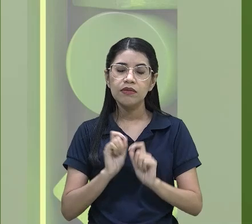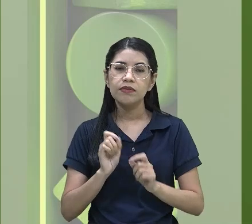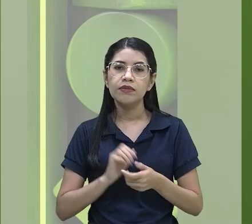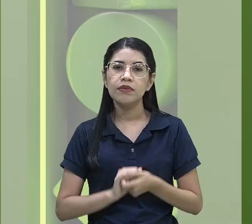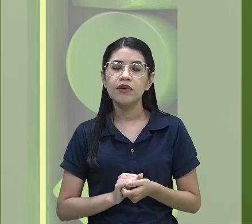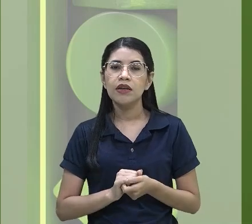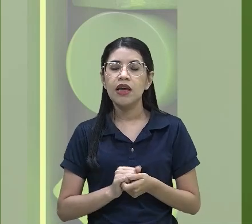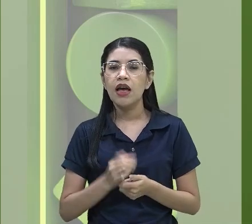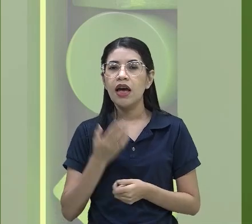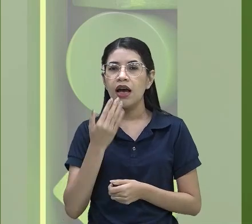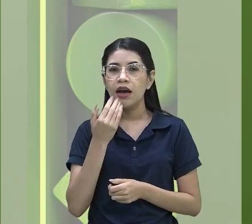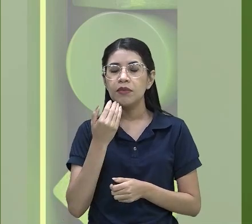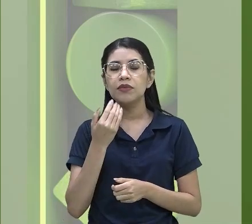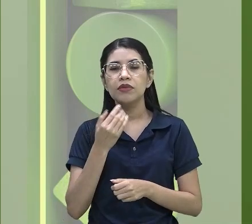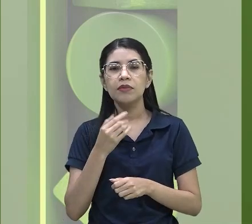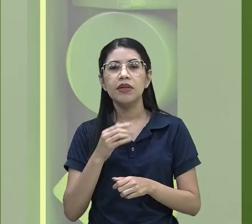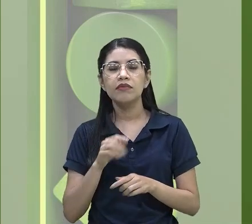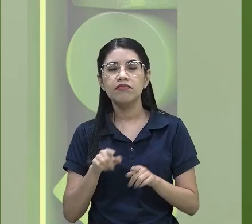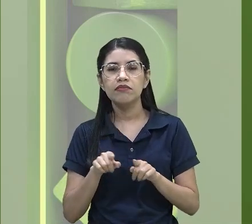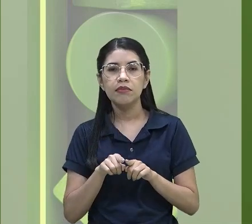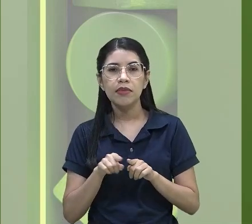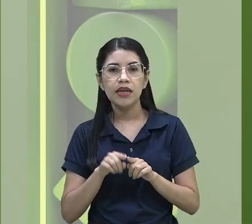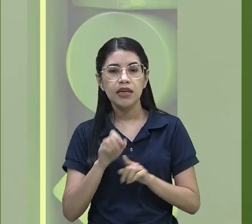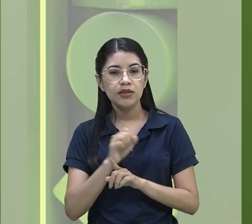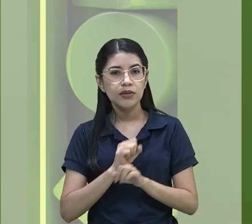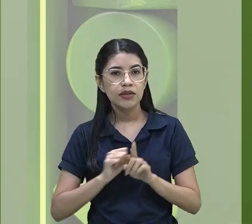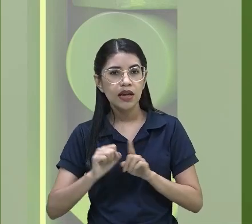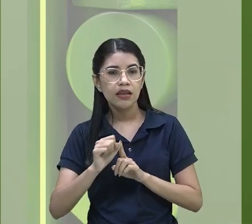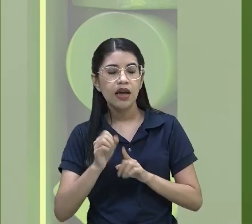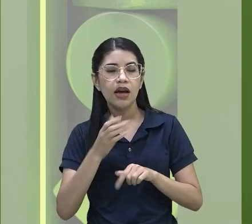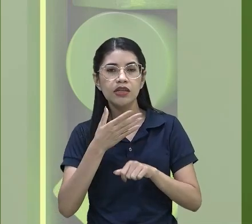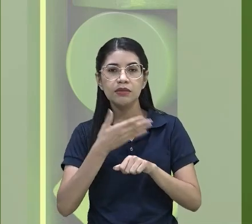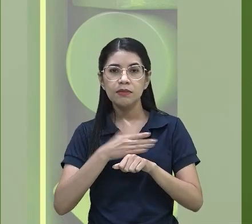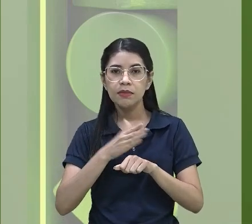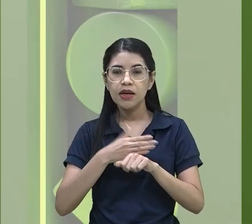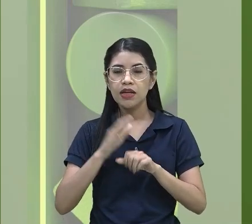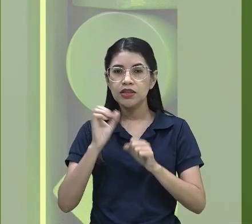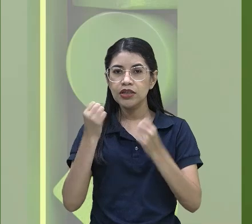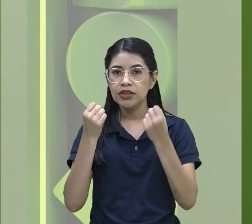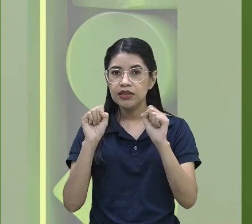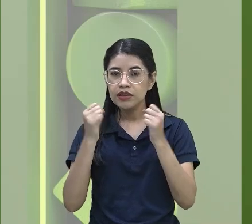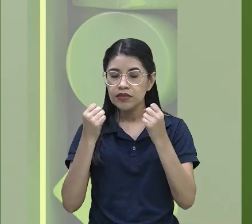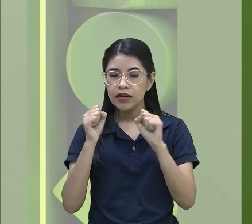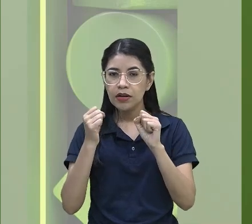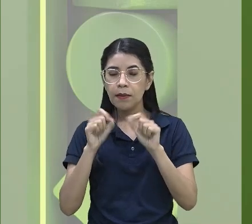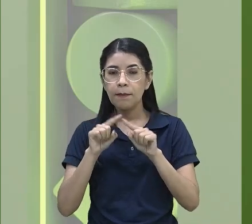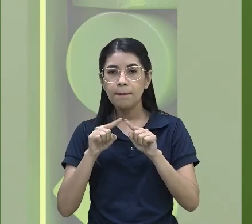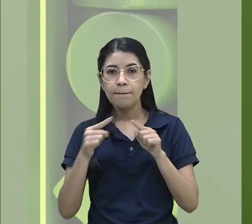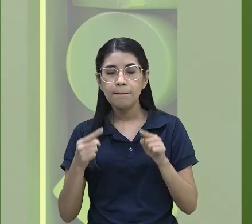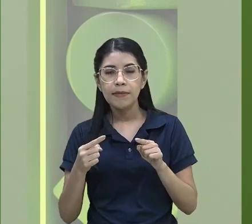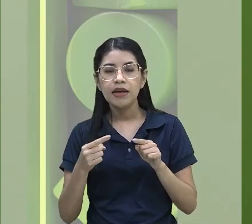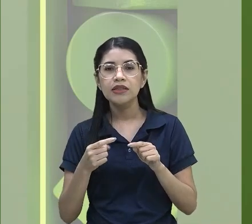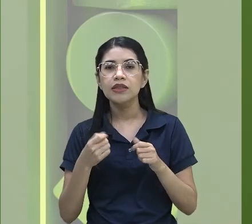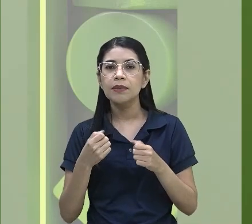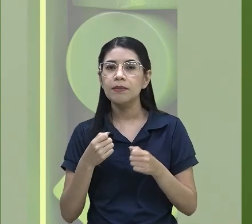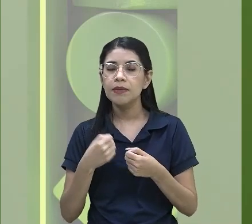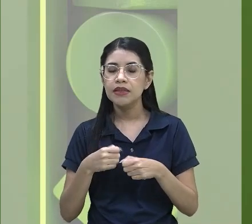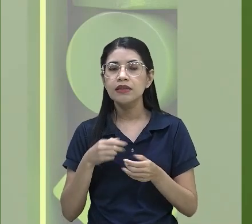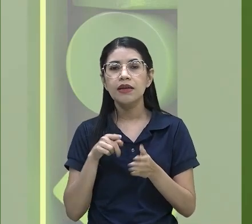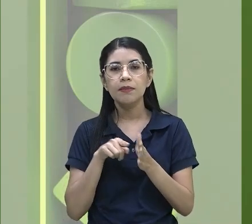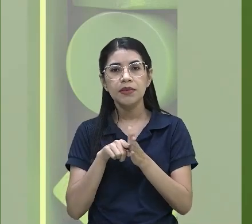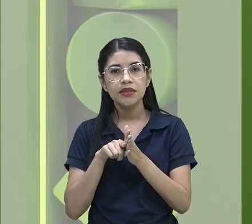hábito alimentar, com o seu hábito social, com a questão de praticar esporte, mas tudo ainda está em estudo, não